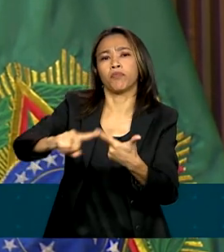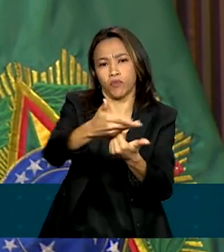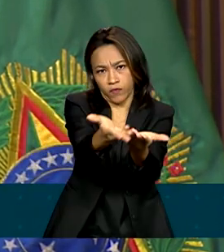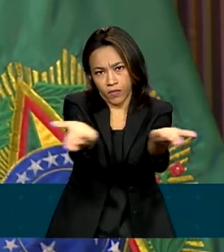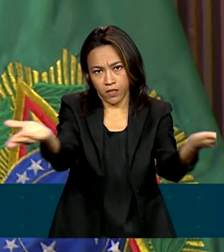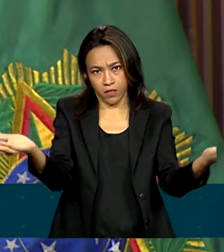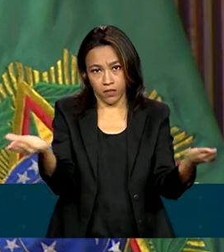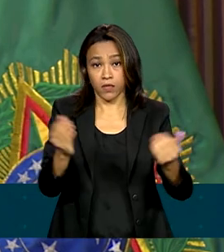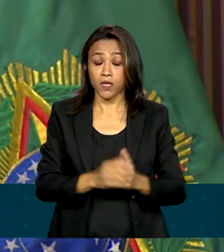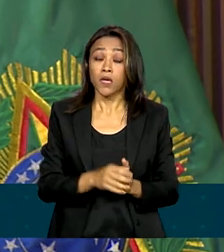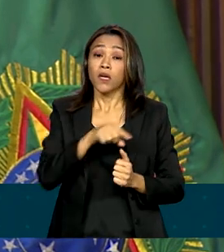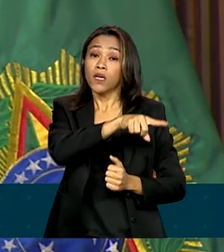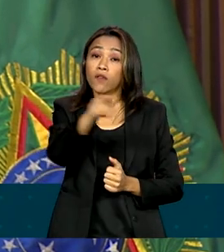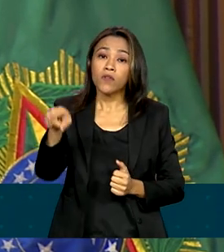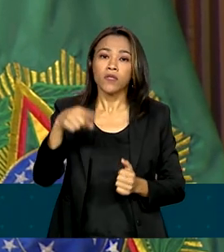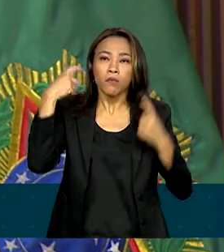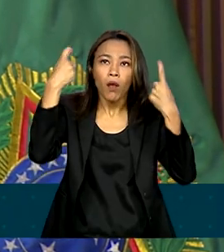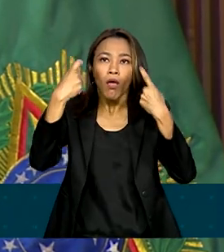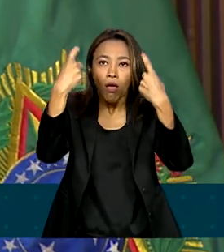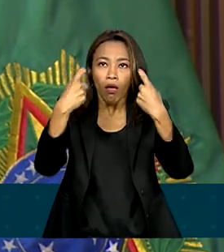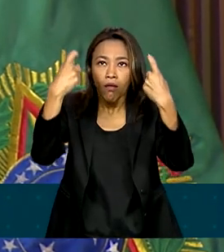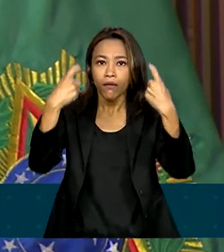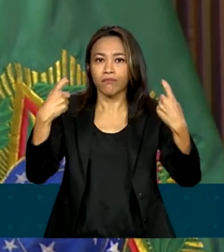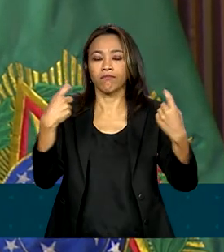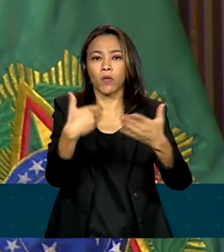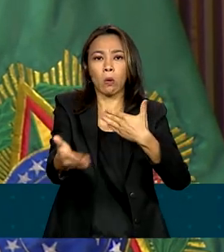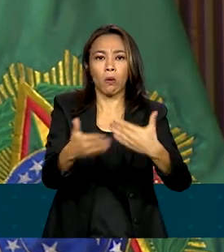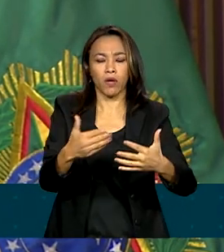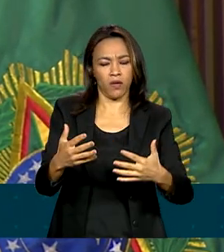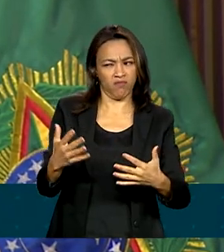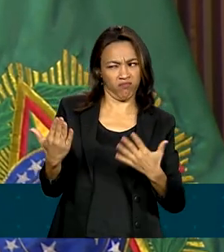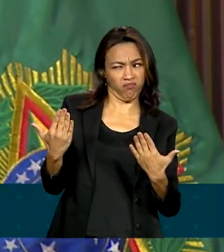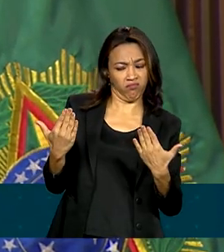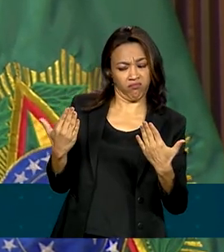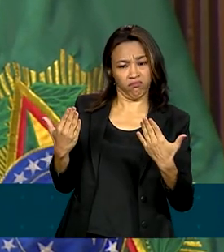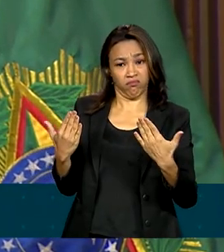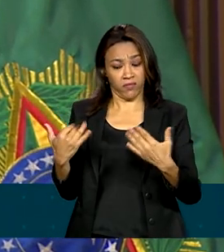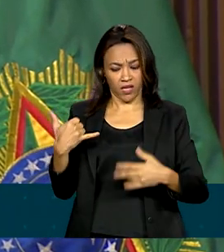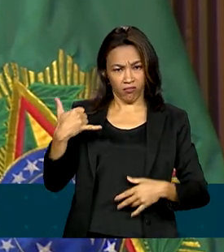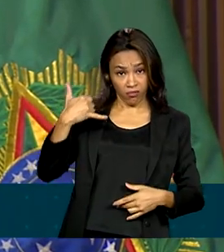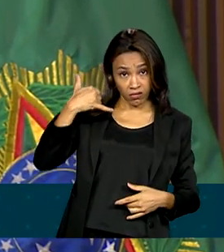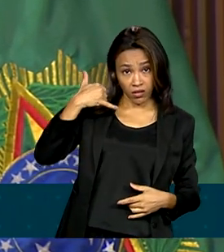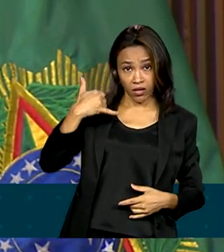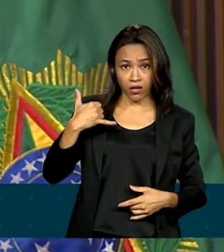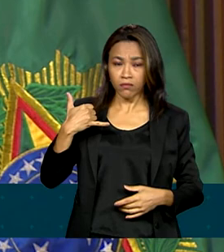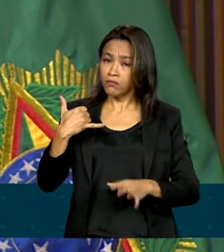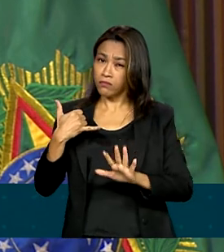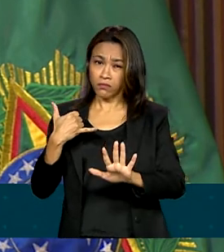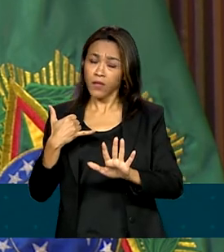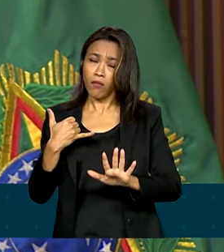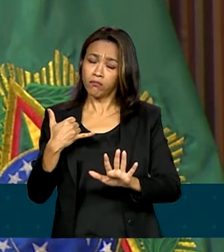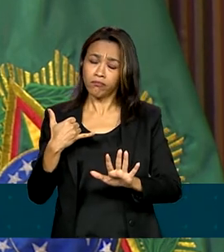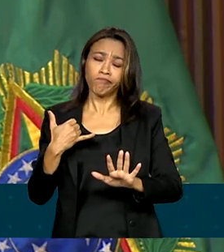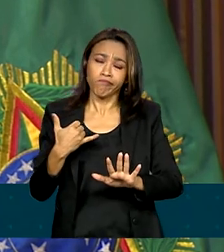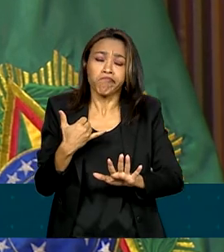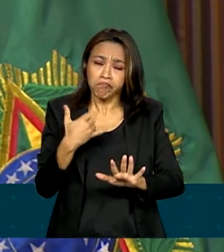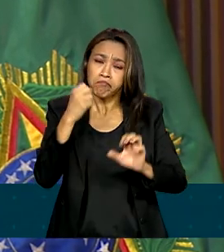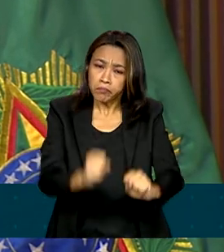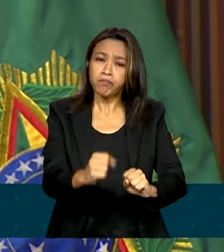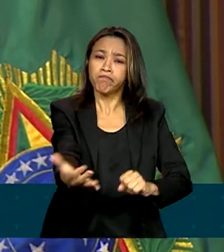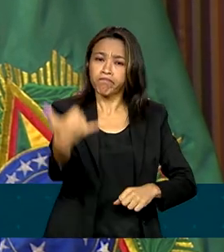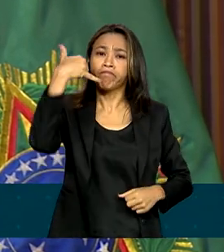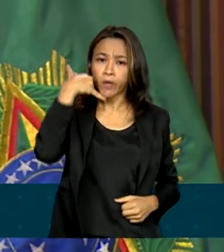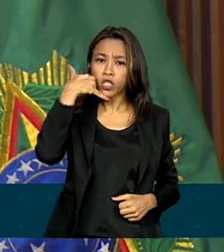nenhum governador tenha qualquer preocupação, qualquer cisma de telefonar para falar bem do presidente. Não, precisa